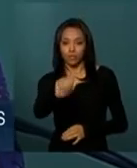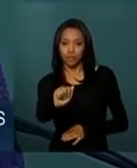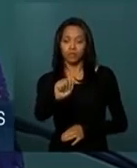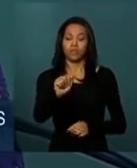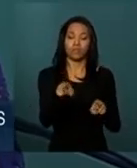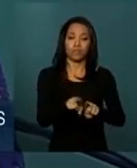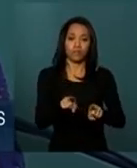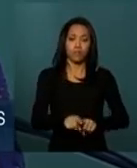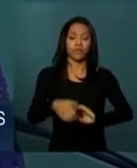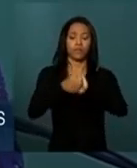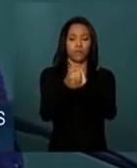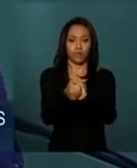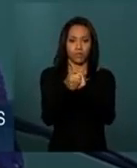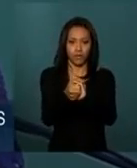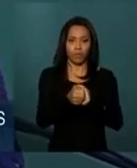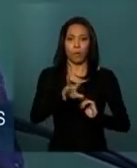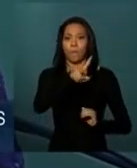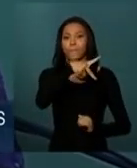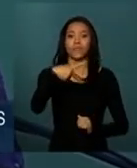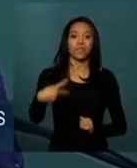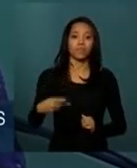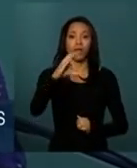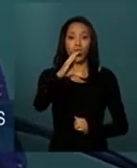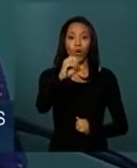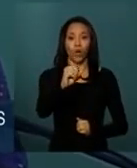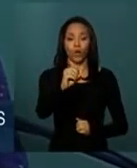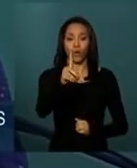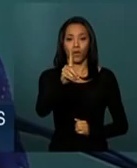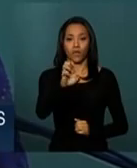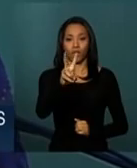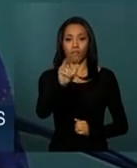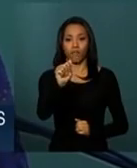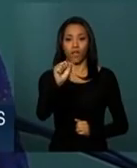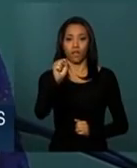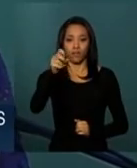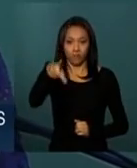Cumprimento também o presidente da Codevasf, Elmo Vaz.